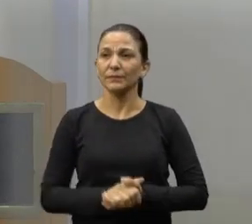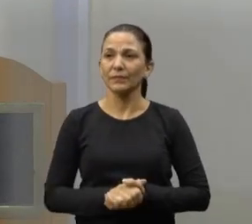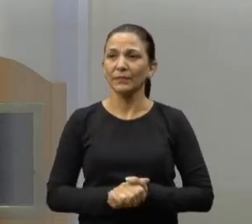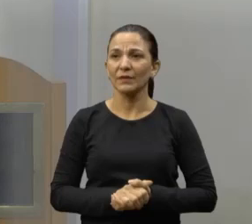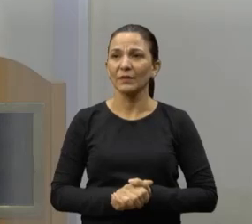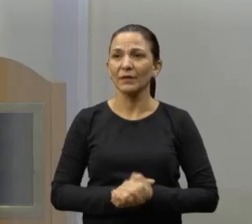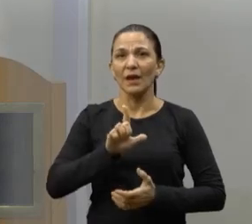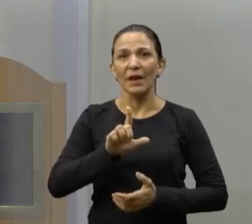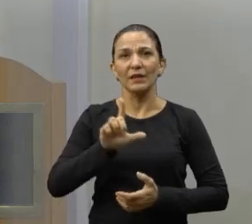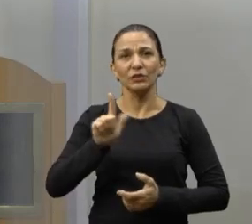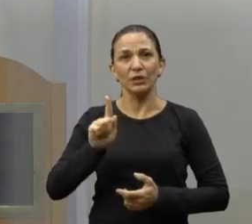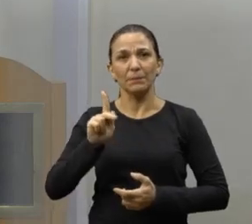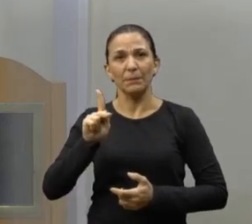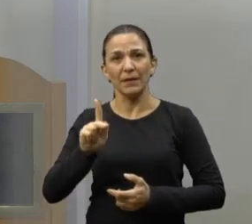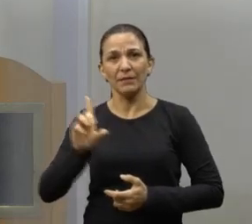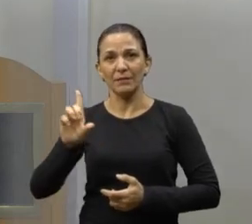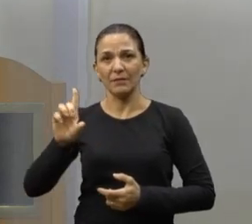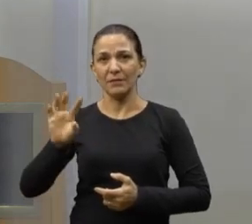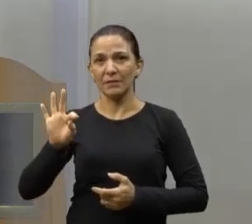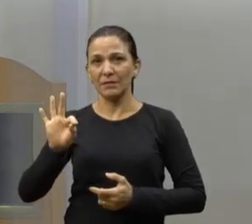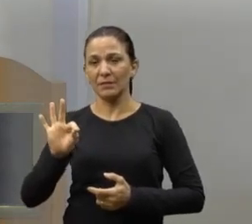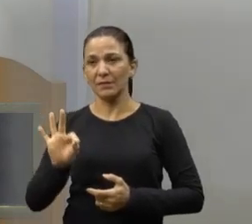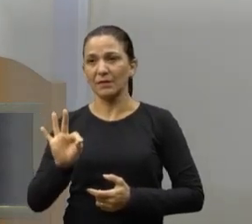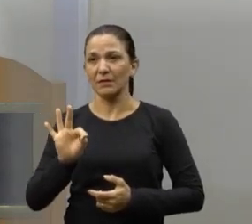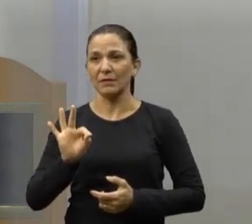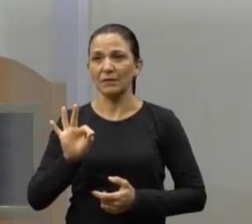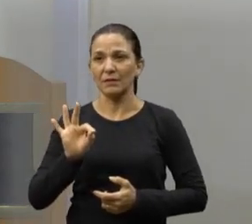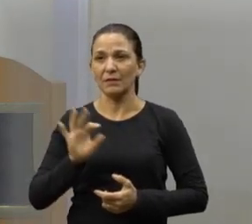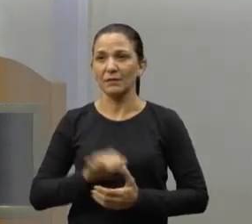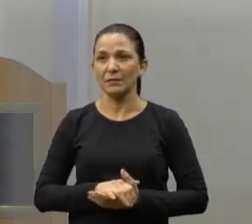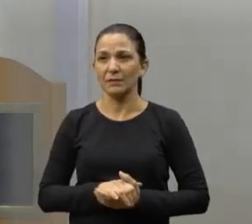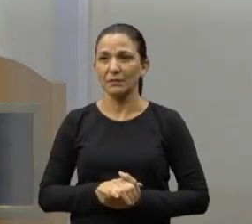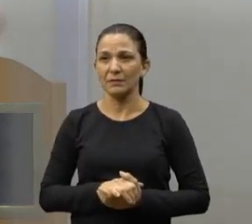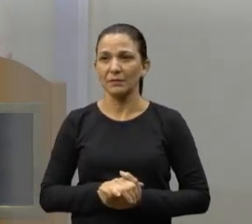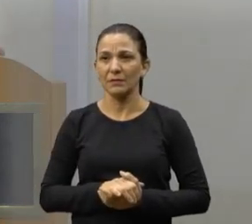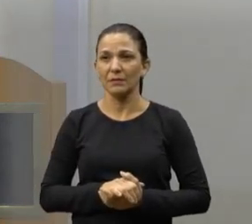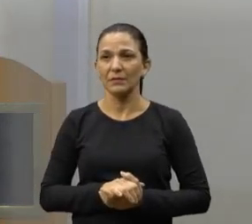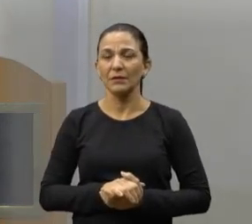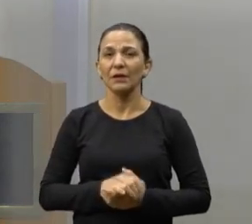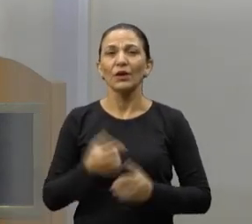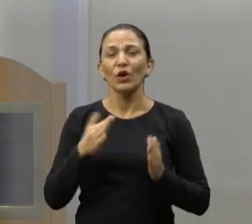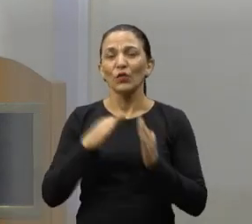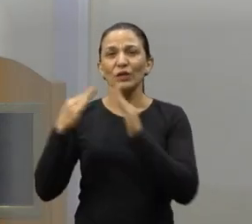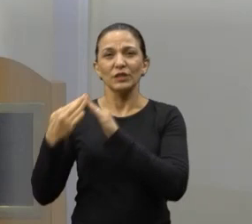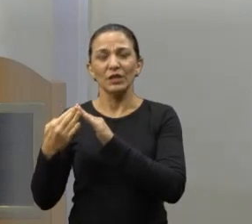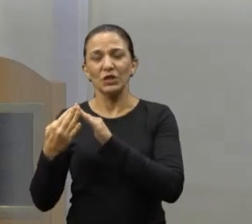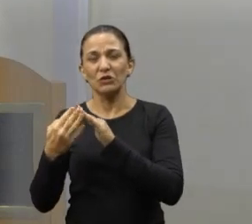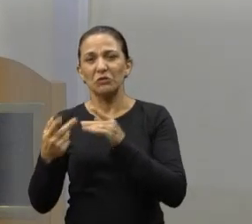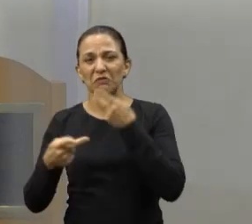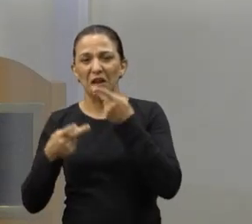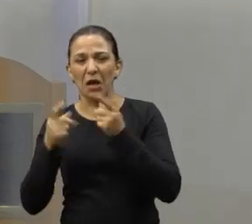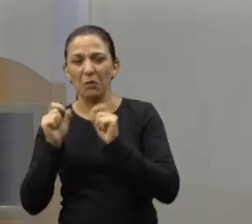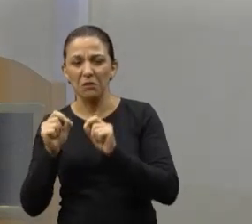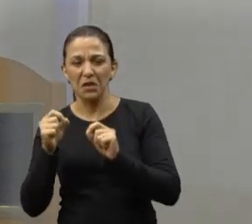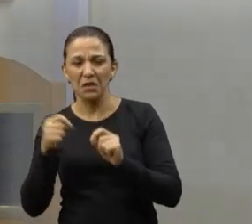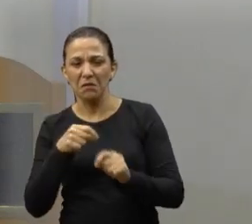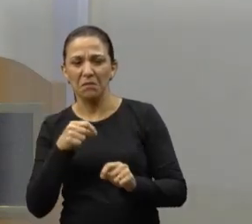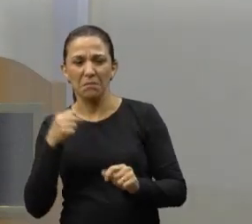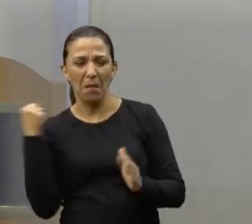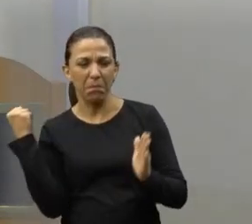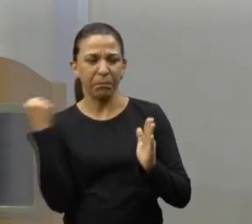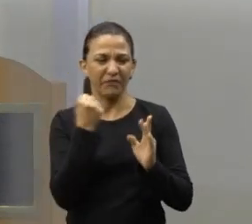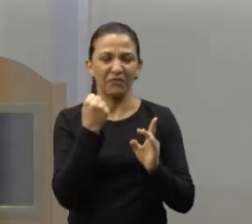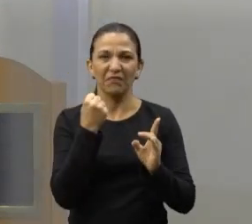precisa ter medo achar que vizinho vai te matar Porque você denunciou ele se você não falar a prefeitura ou qualquer